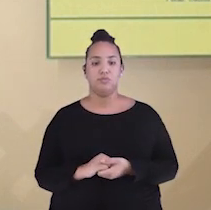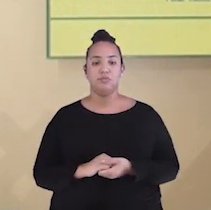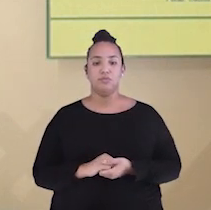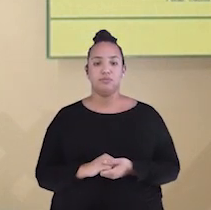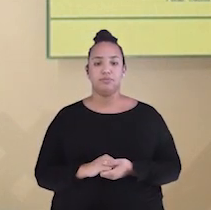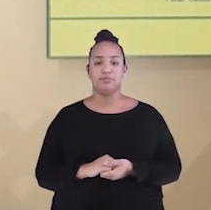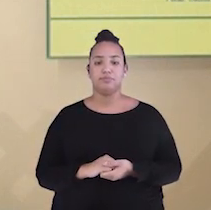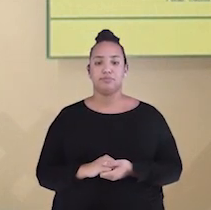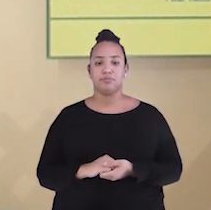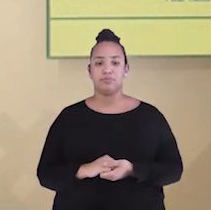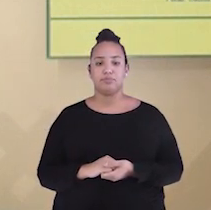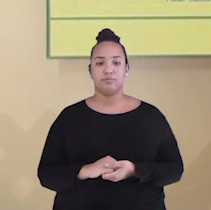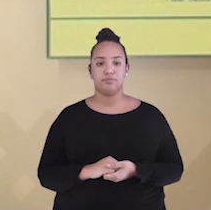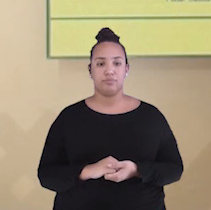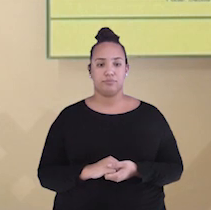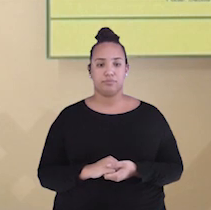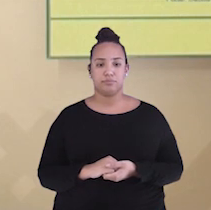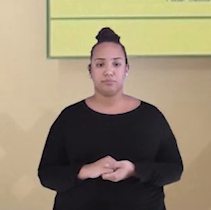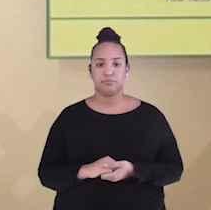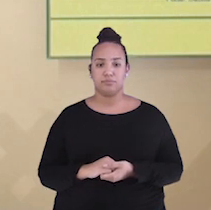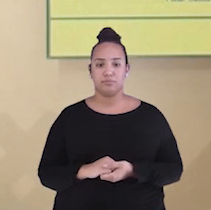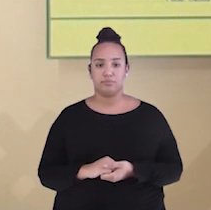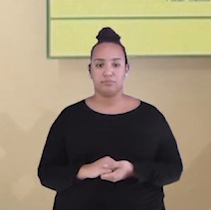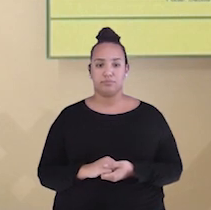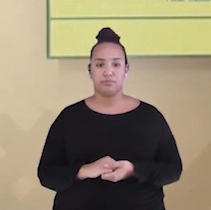boneca. Vamos lá.